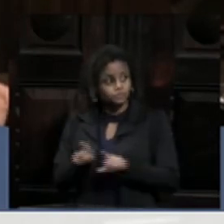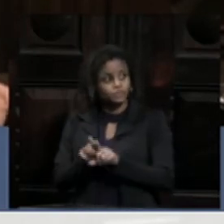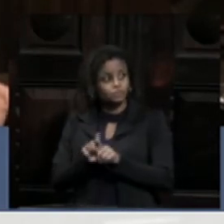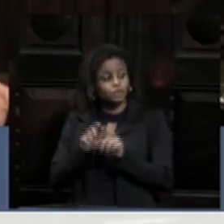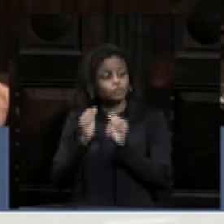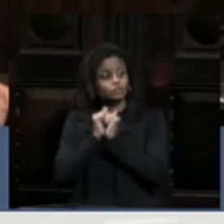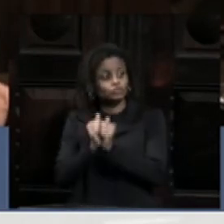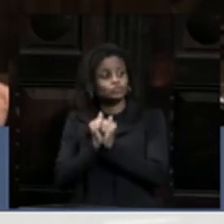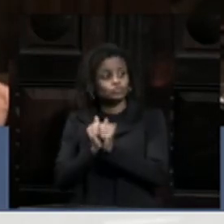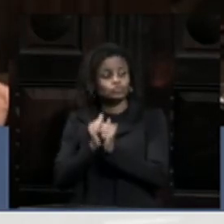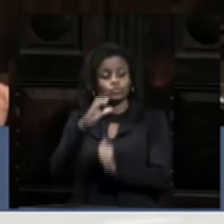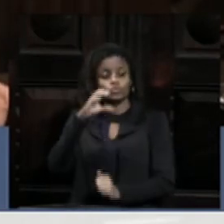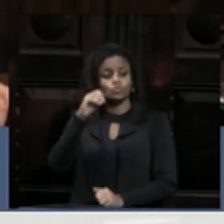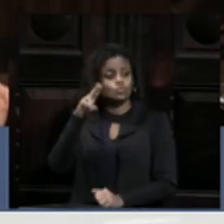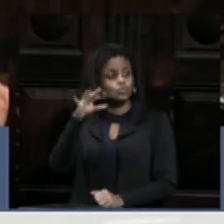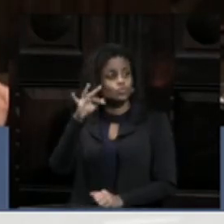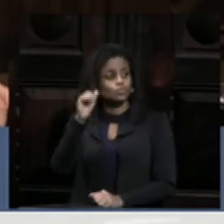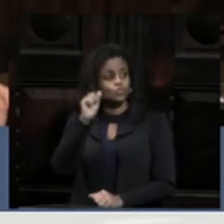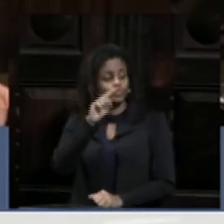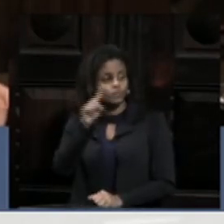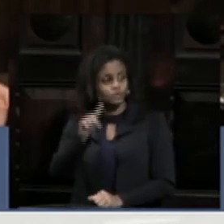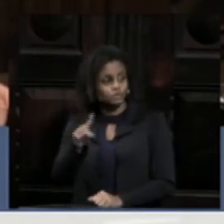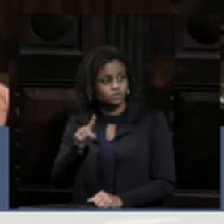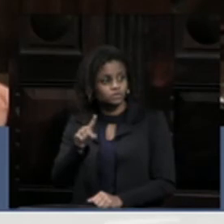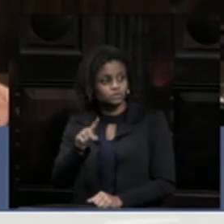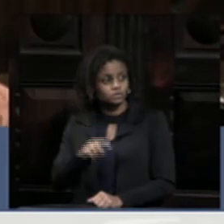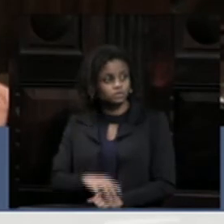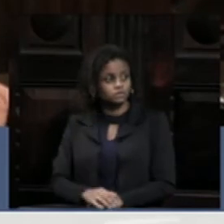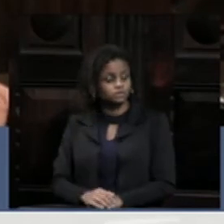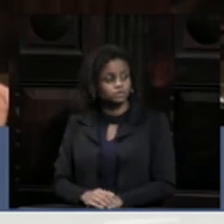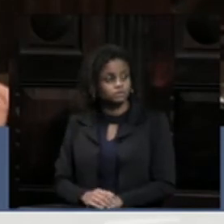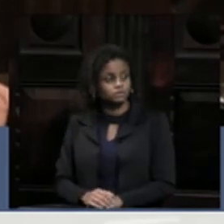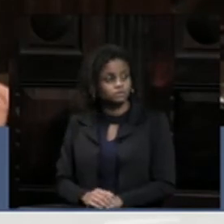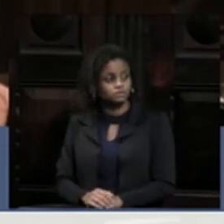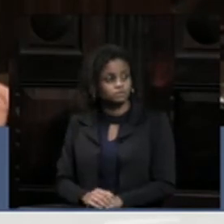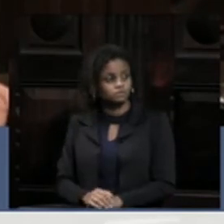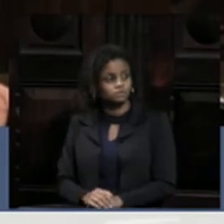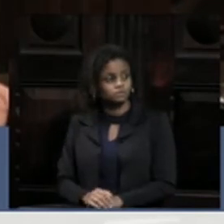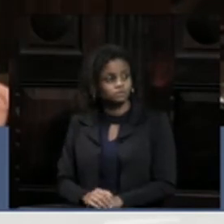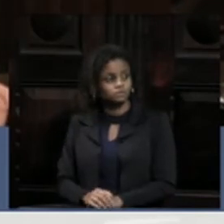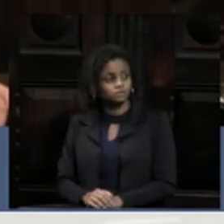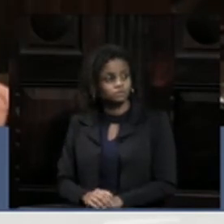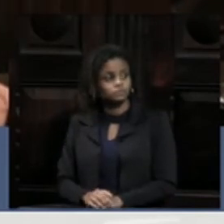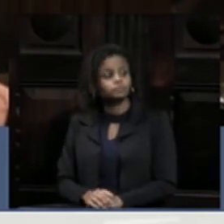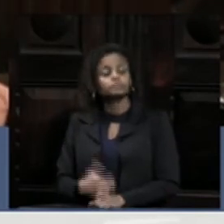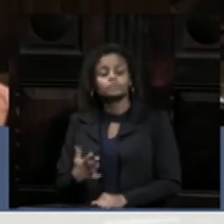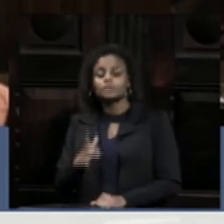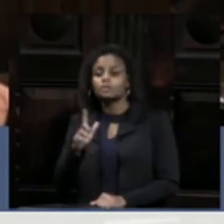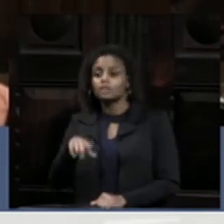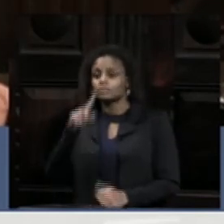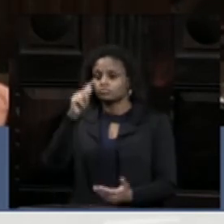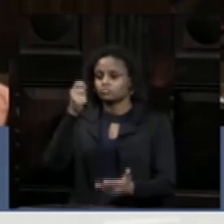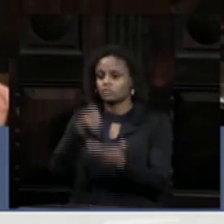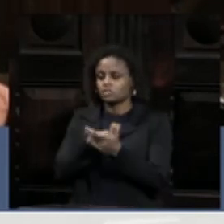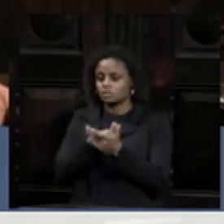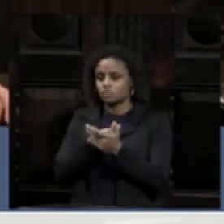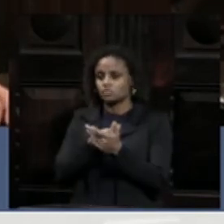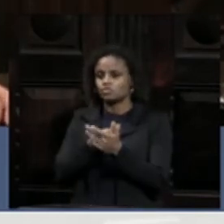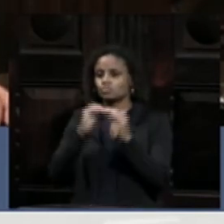com o CONFAS. Assim decidiu o Supremo Tribunal